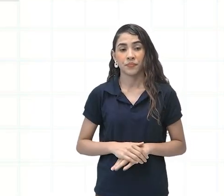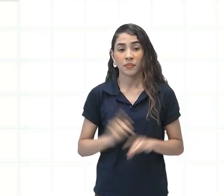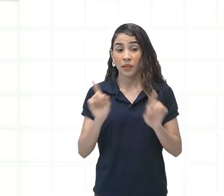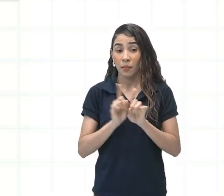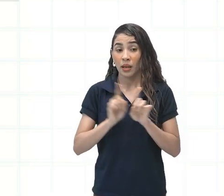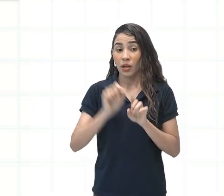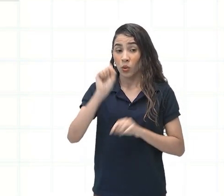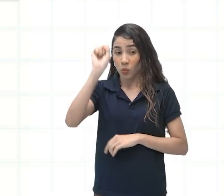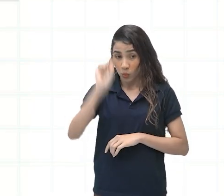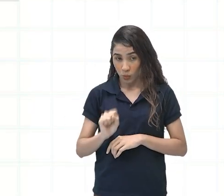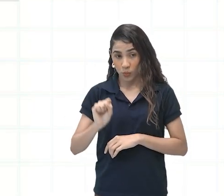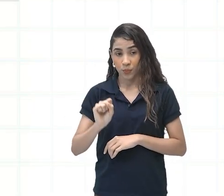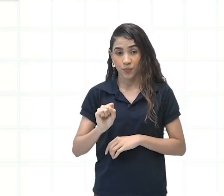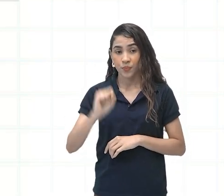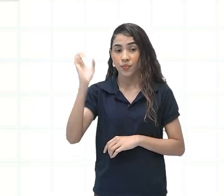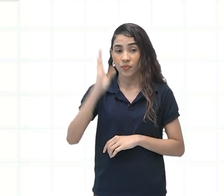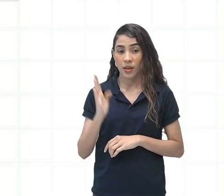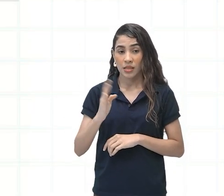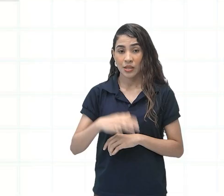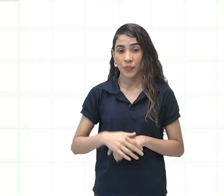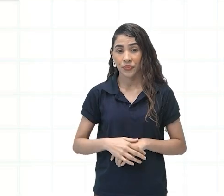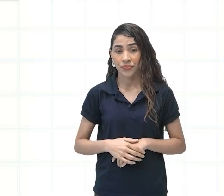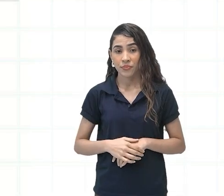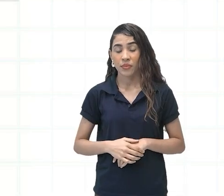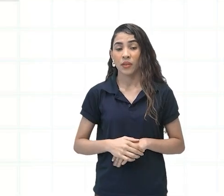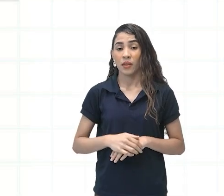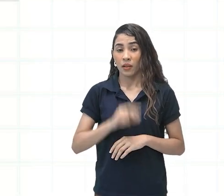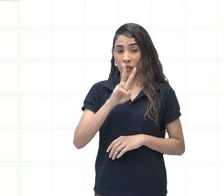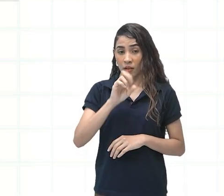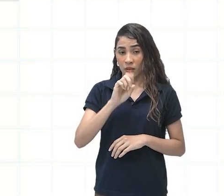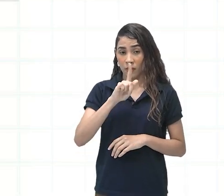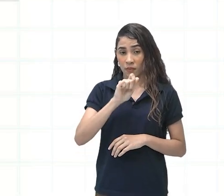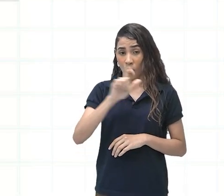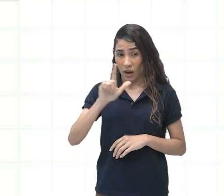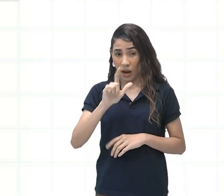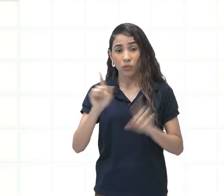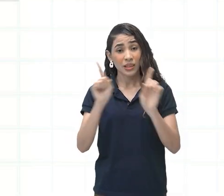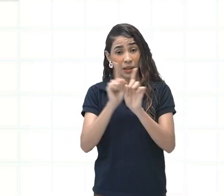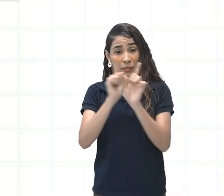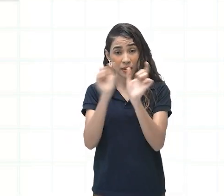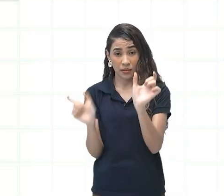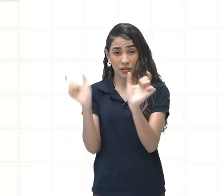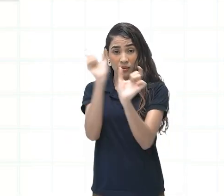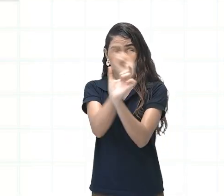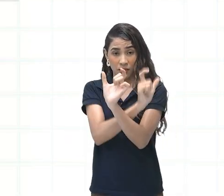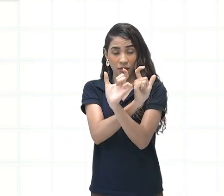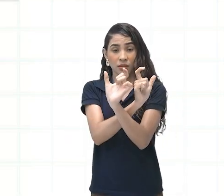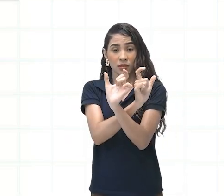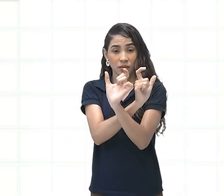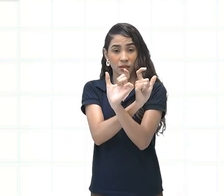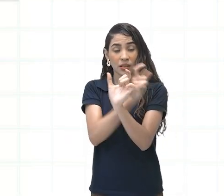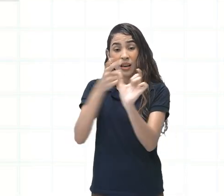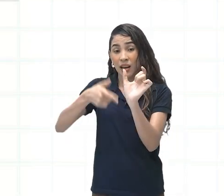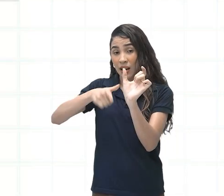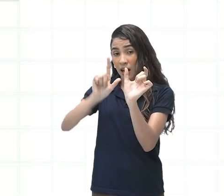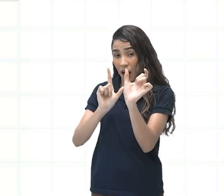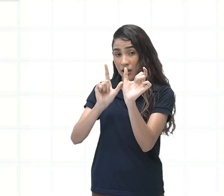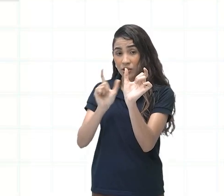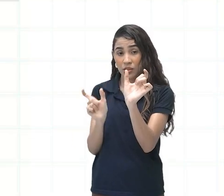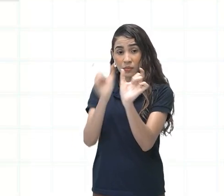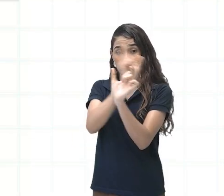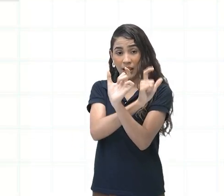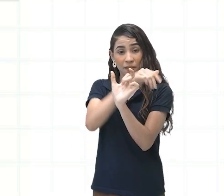Brasil, esta mesma vogal, nesta mesma posição, que é a posição antes da sílaba